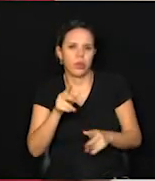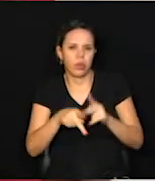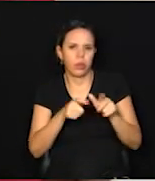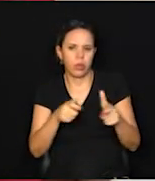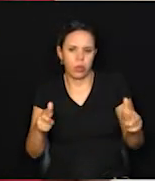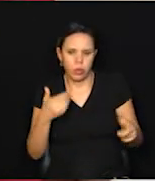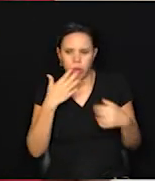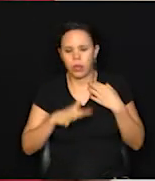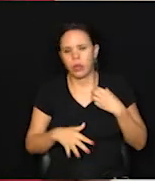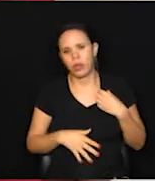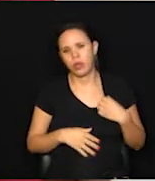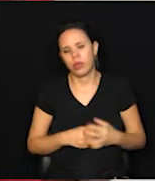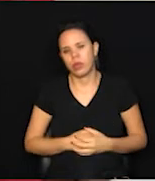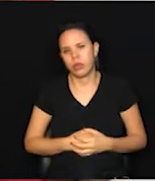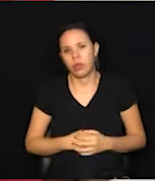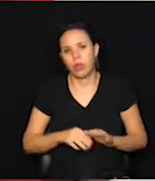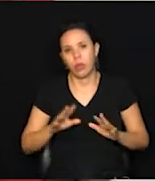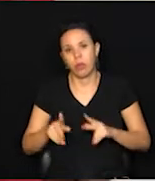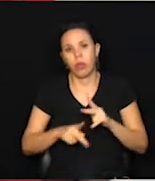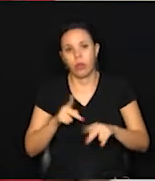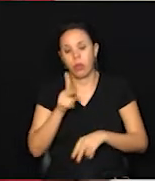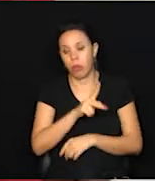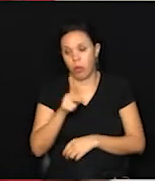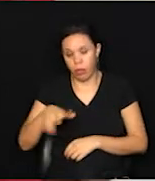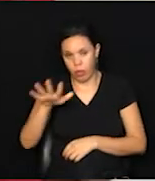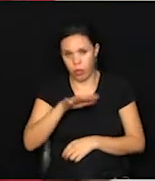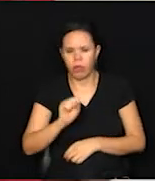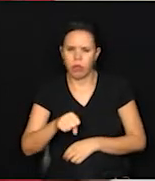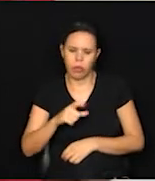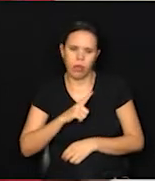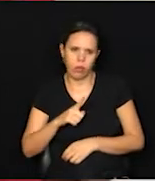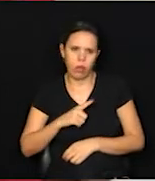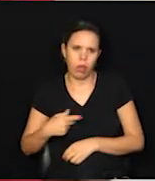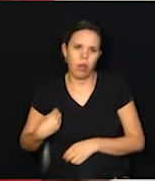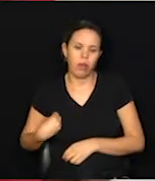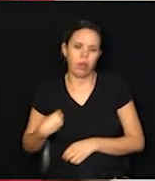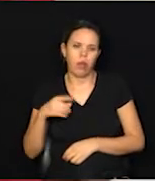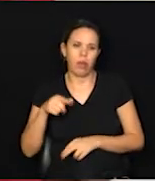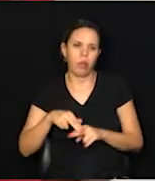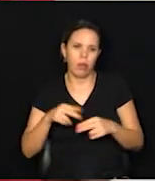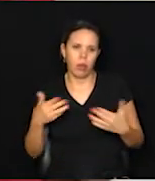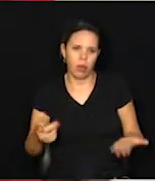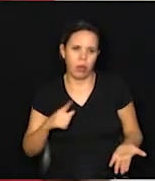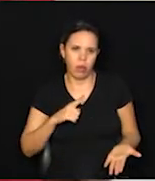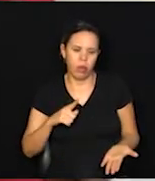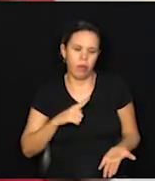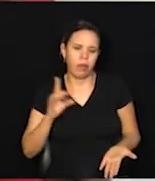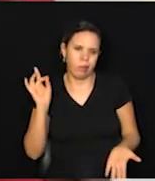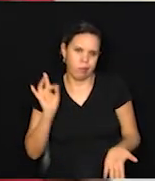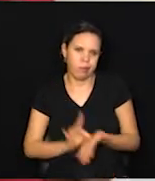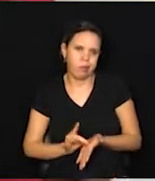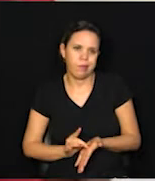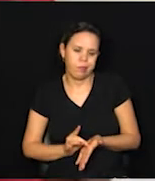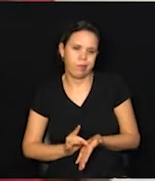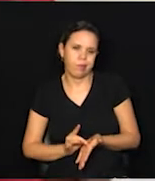população. Já na população de professores, existe. E é por isso que tem realmente que